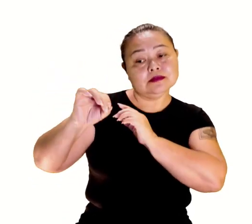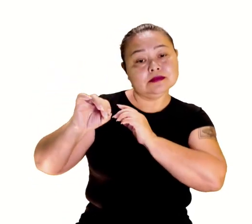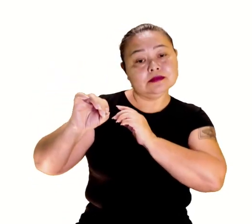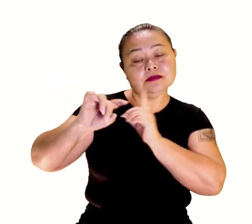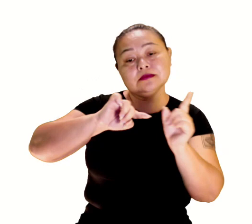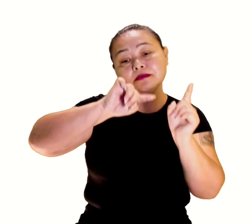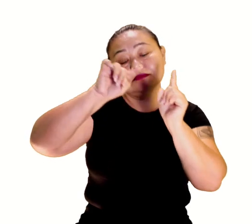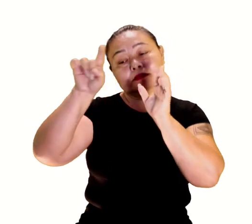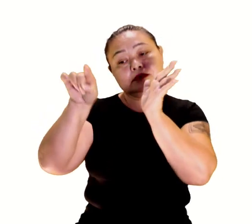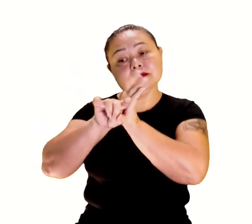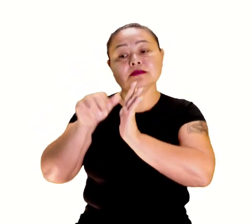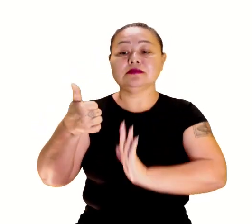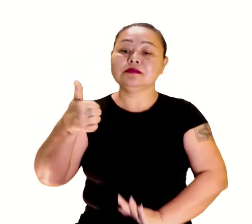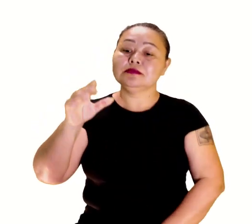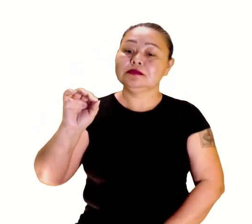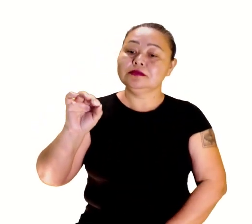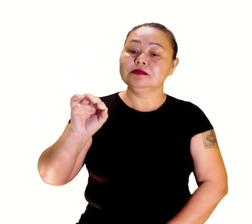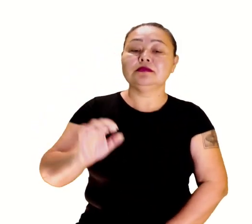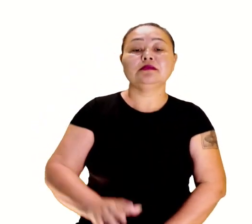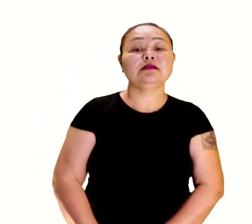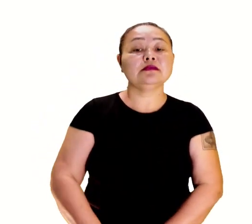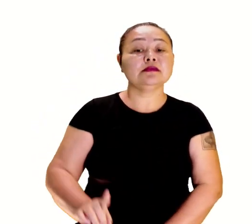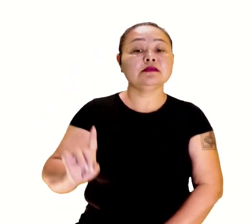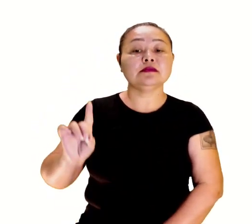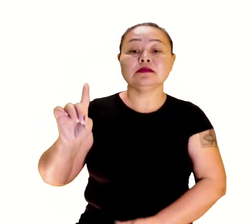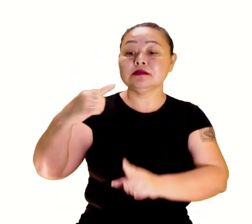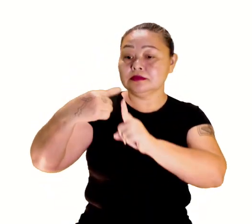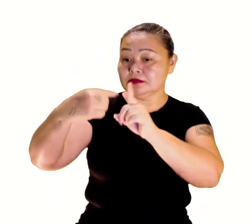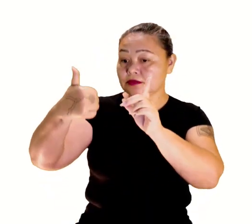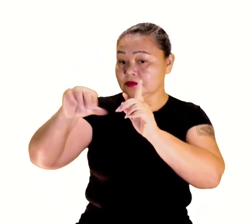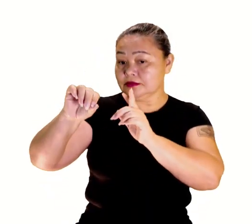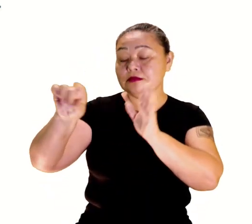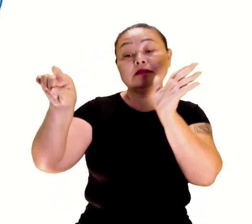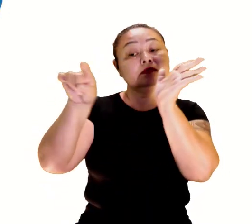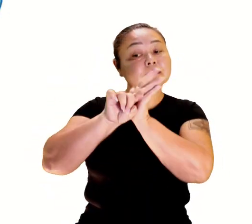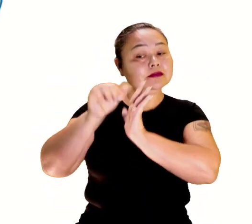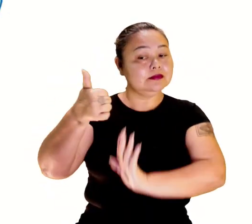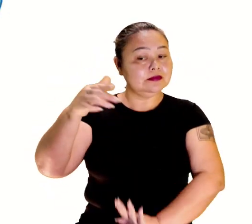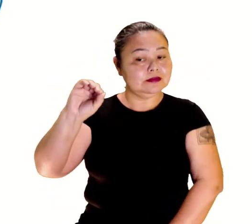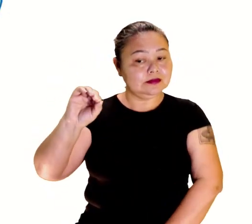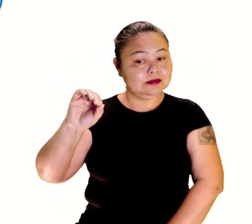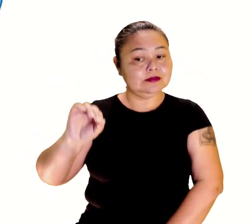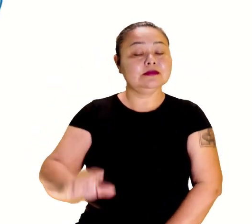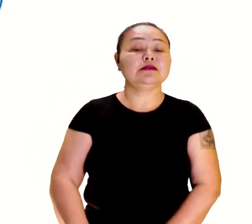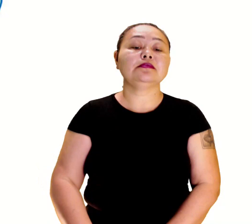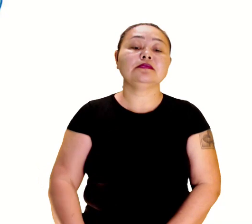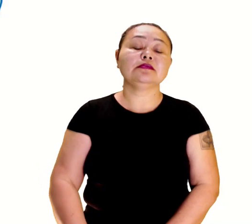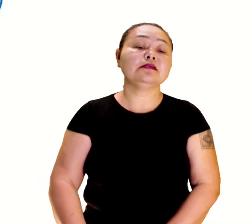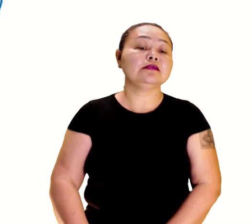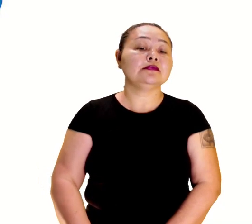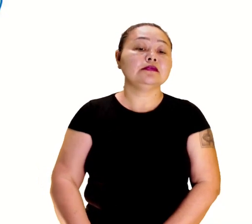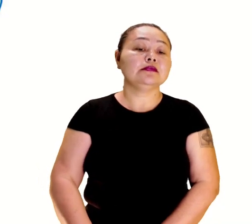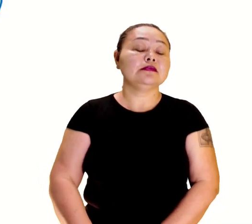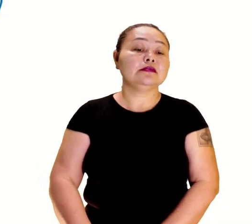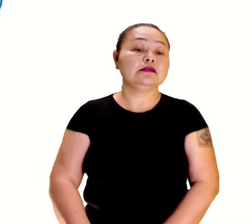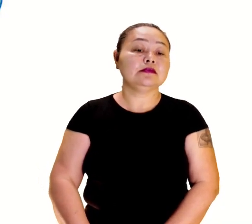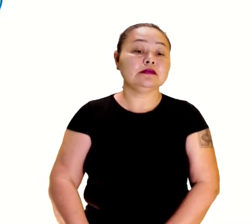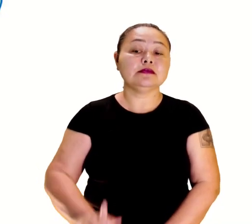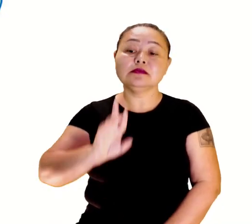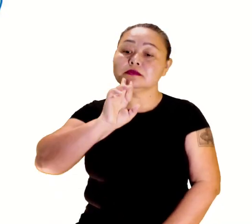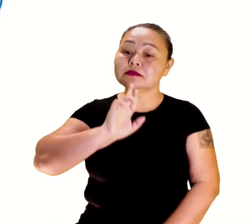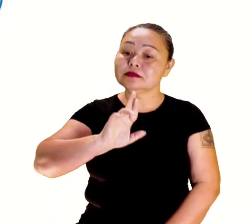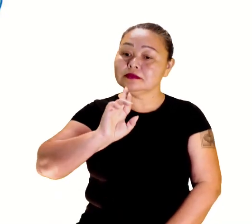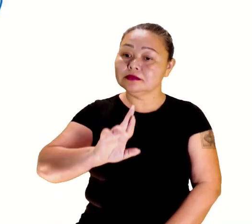para o outro lado? Menos 10. Menos 10. Esse mais 10 passa para o outro lado? Menos 10 menos também. 10 também, né? Vamos resolvendo